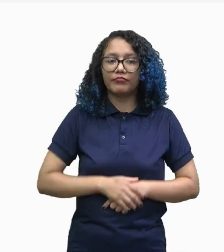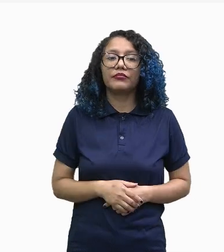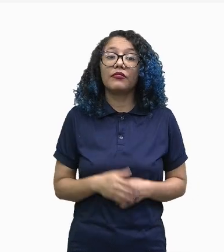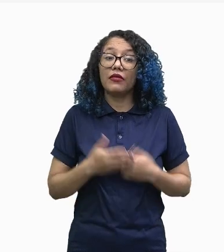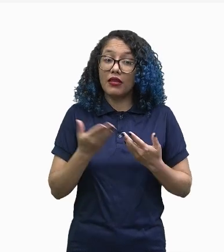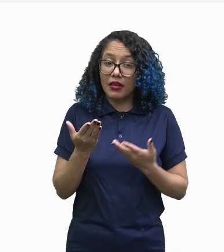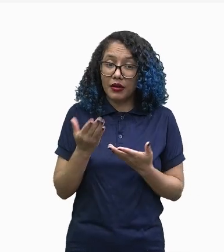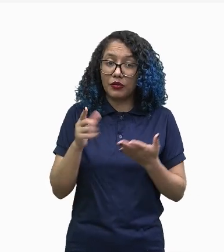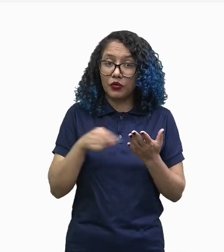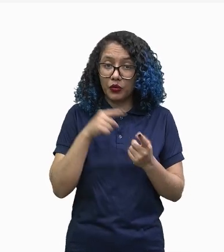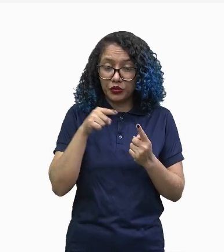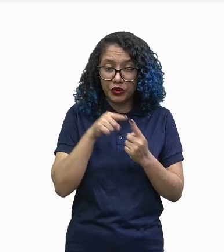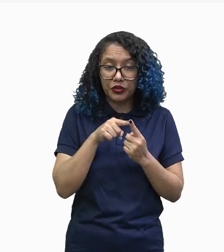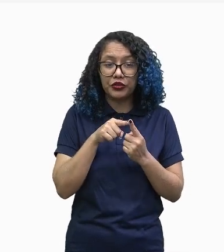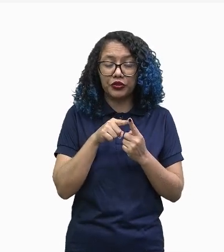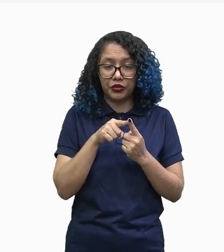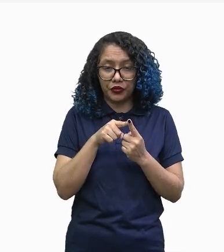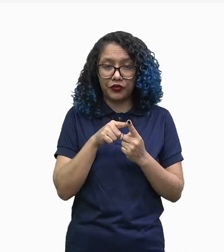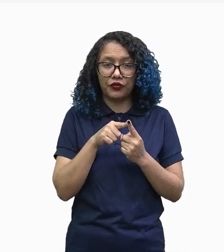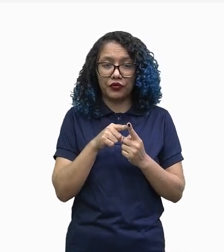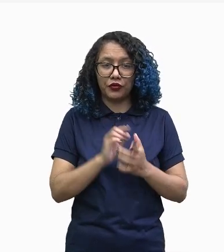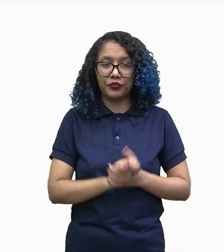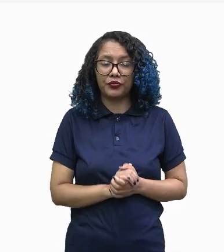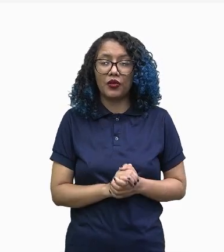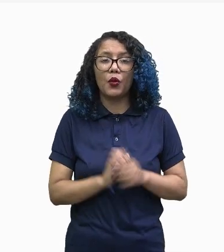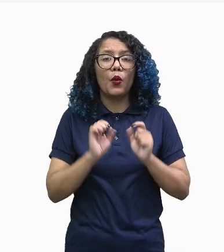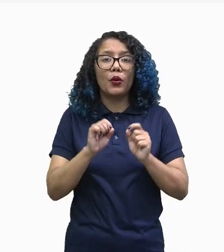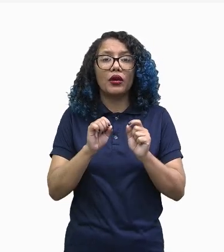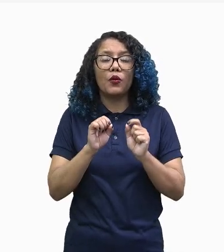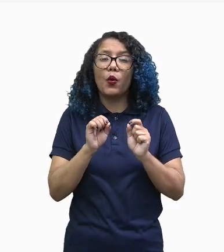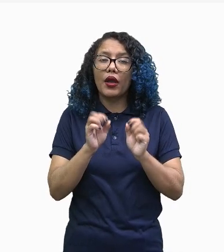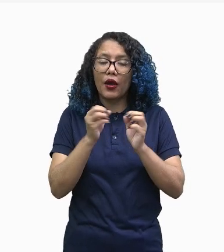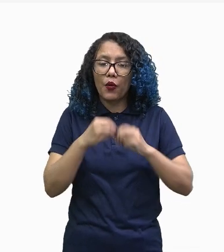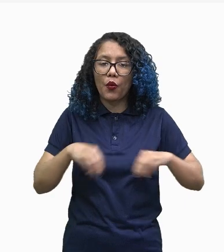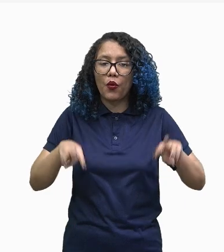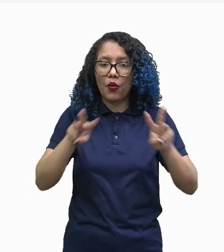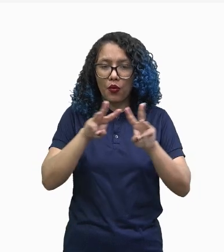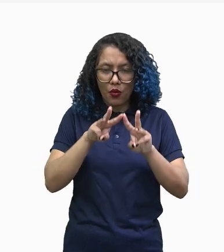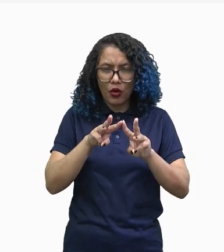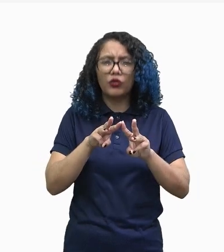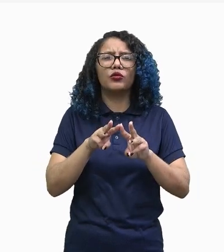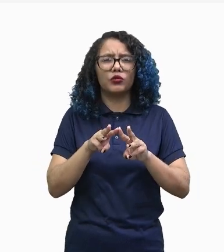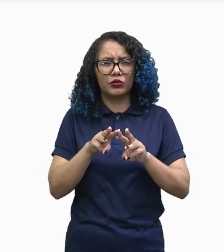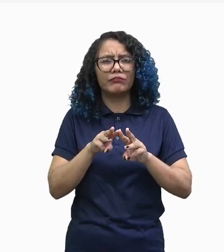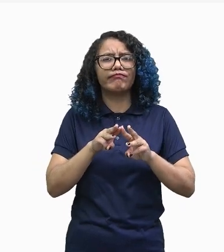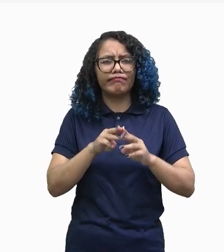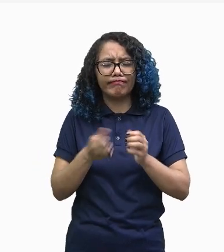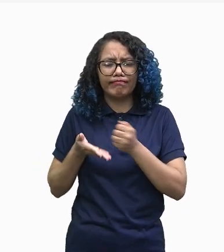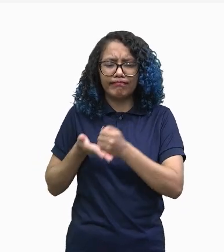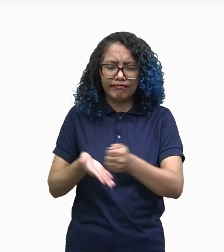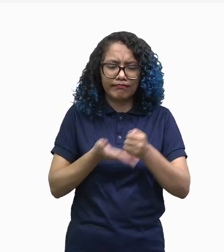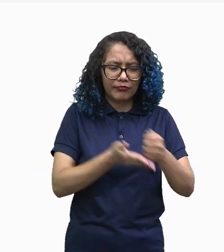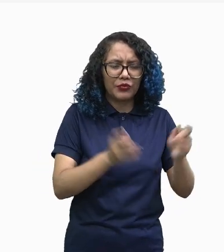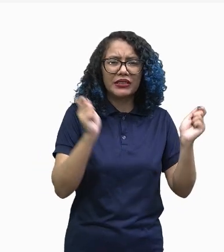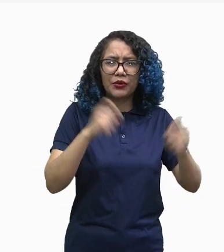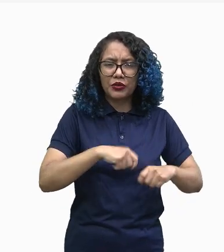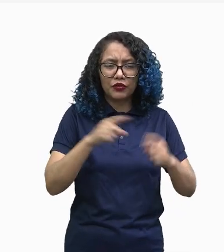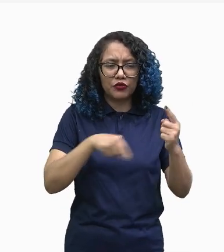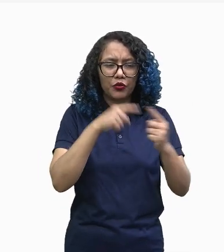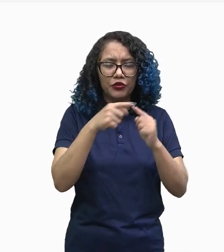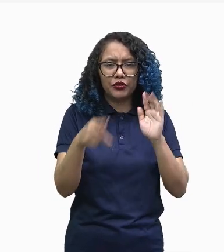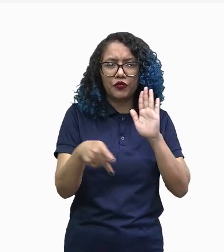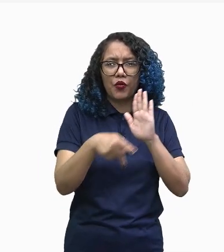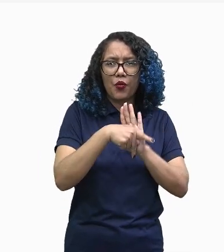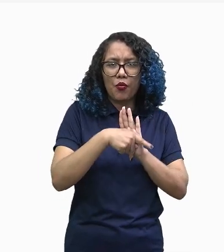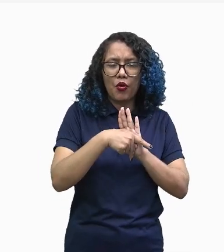os objetivos para os quais as Nações Unidas estão contribuindo a fim de que possamos atingir a Agenda de